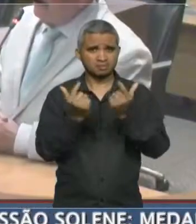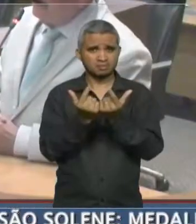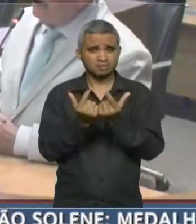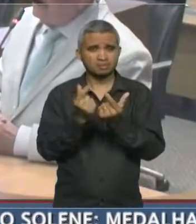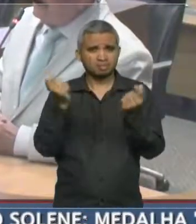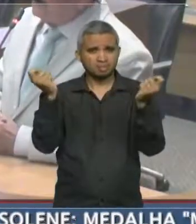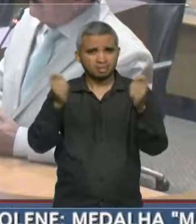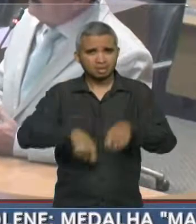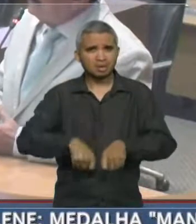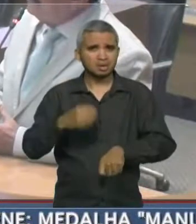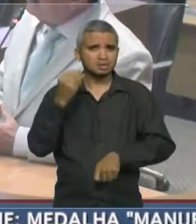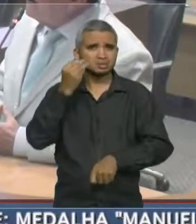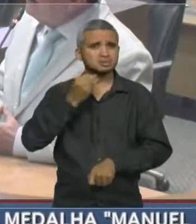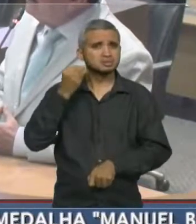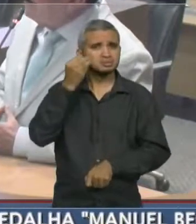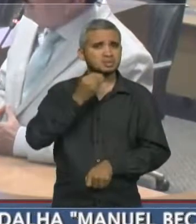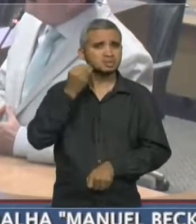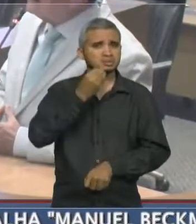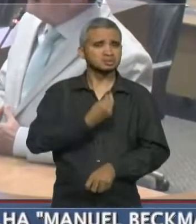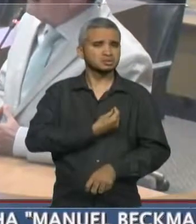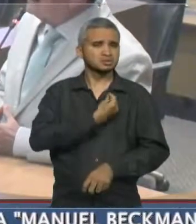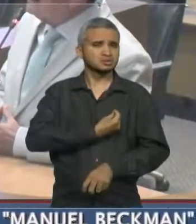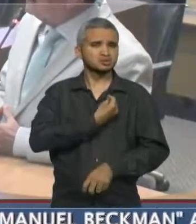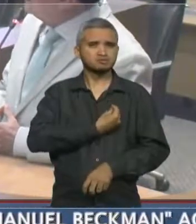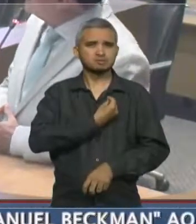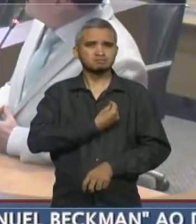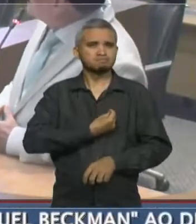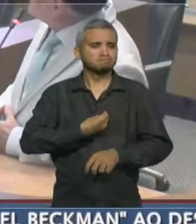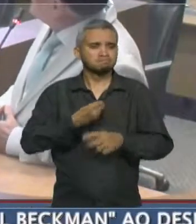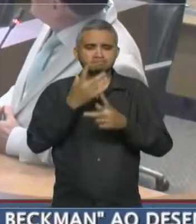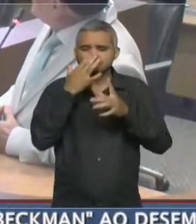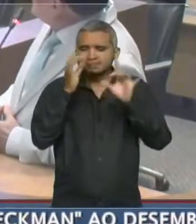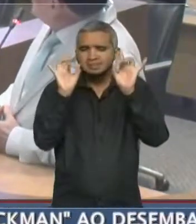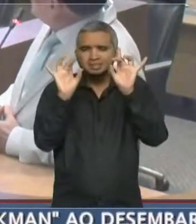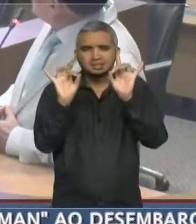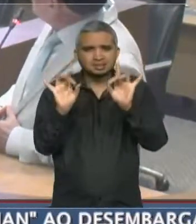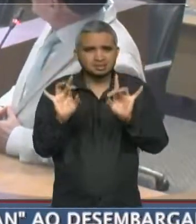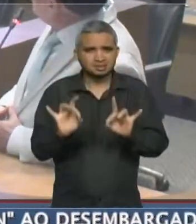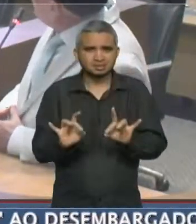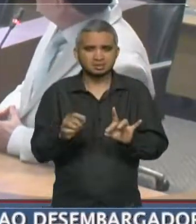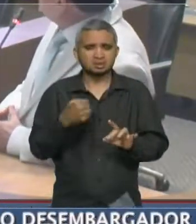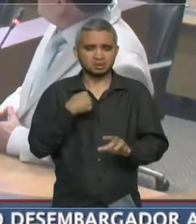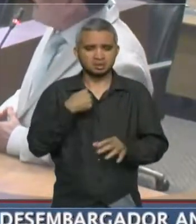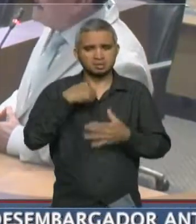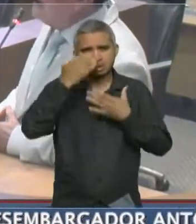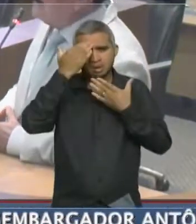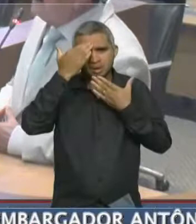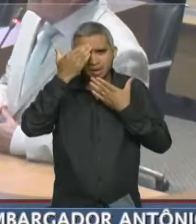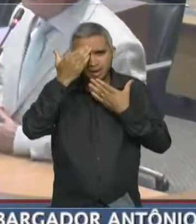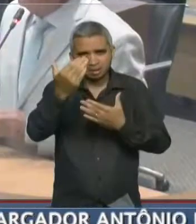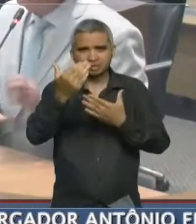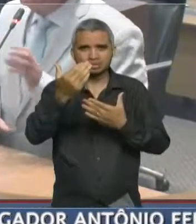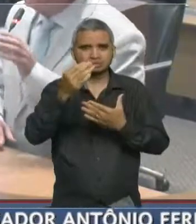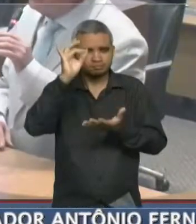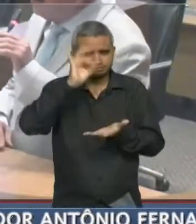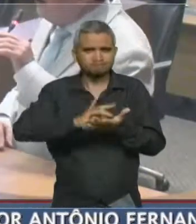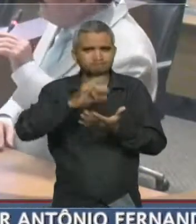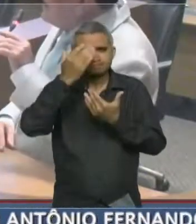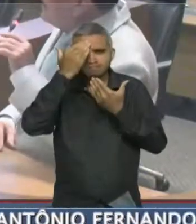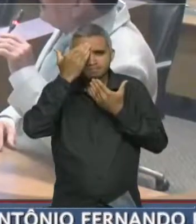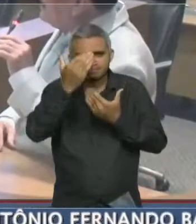inigualável. Portanto, eu devo muito a esta casa. Senhor presidente, eu me sinto muito honrado de ter